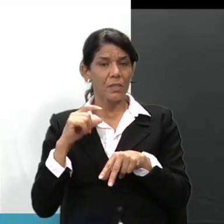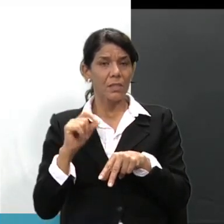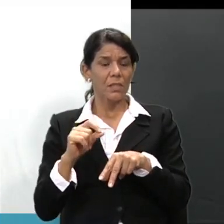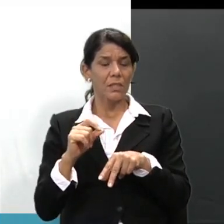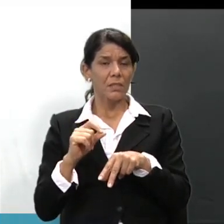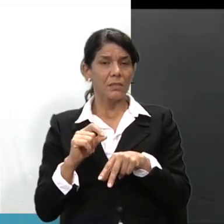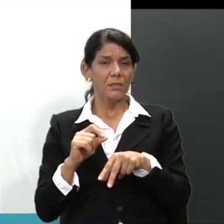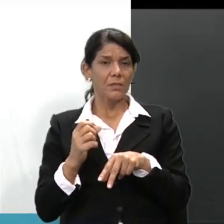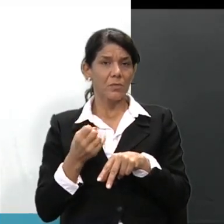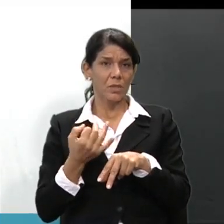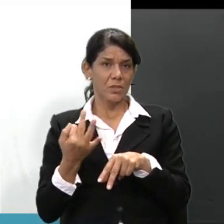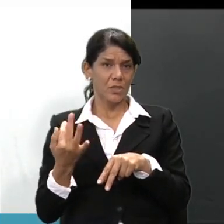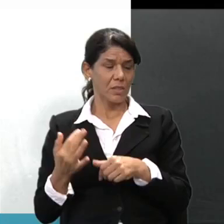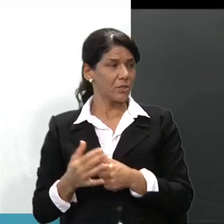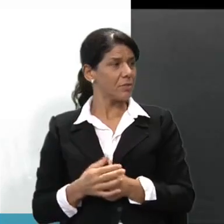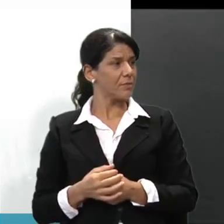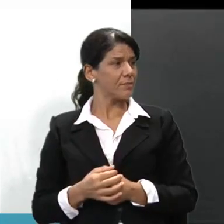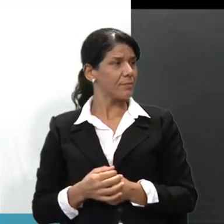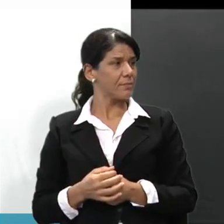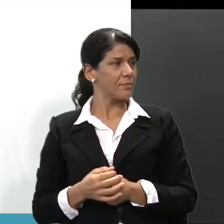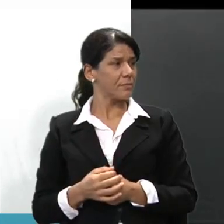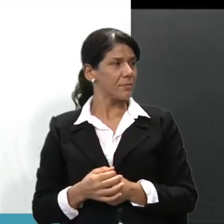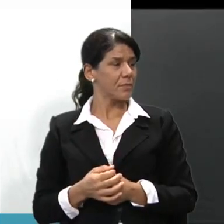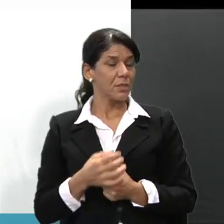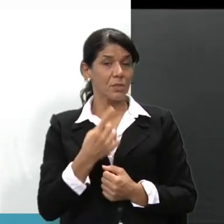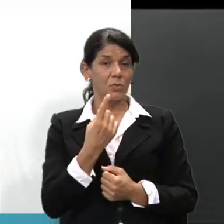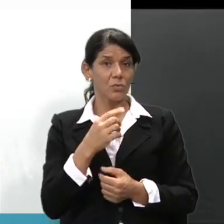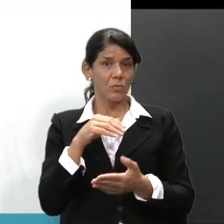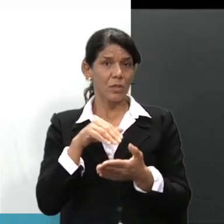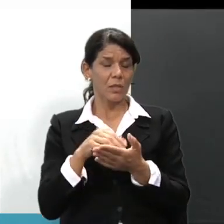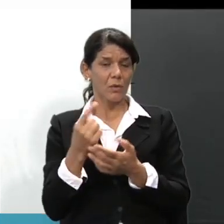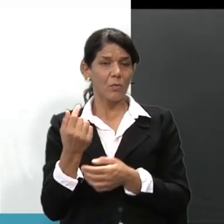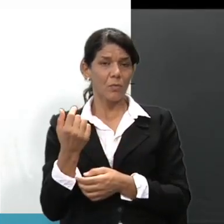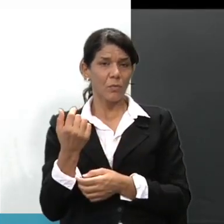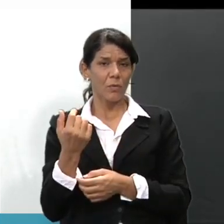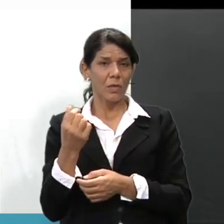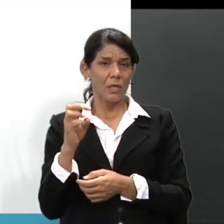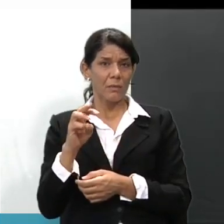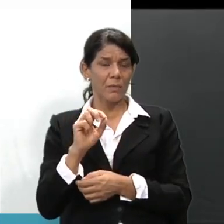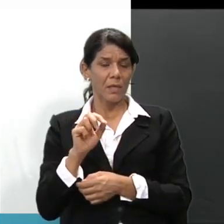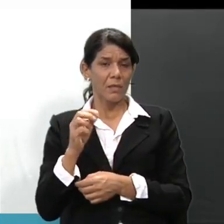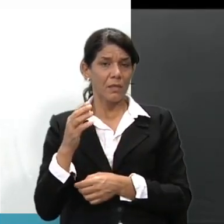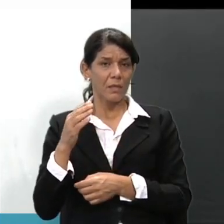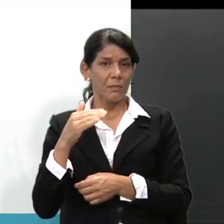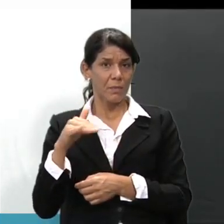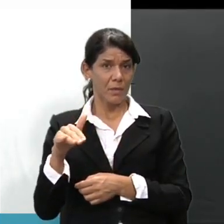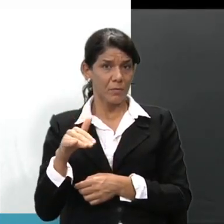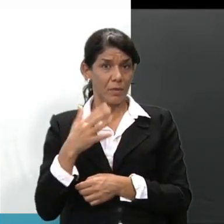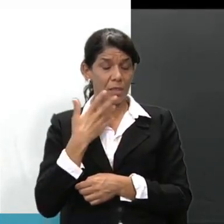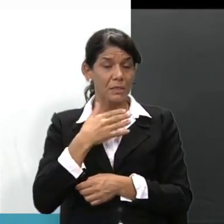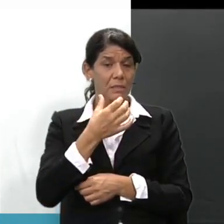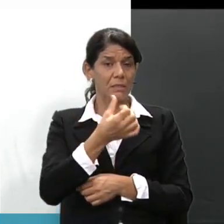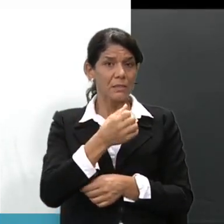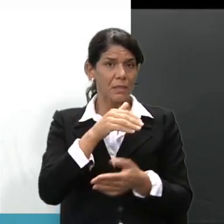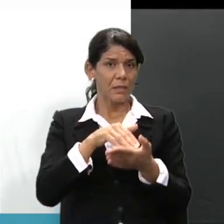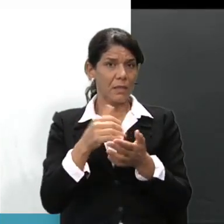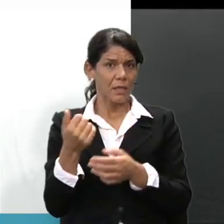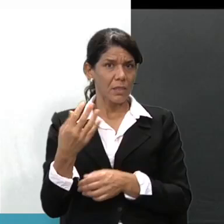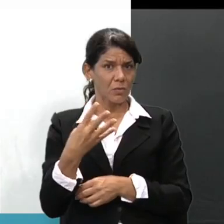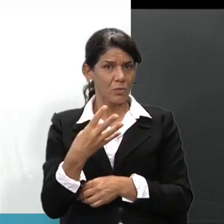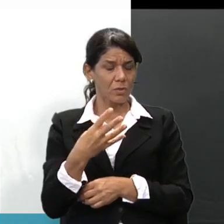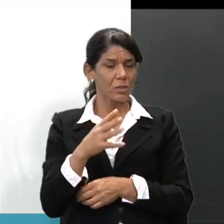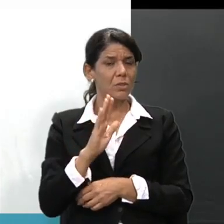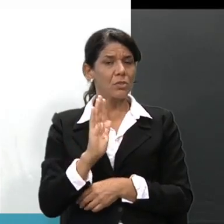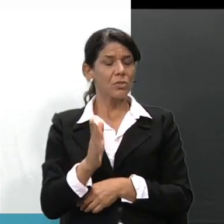esses valores, tá? De 1 a 1 ml e meio. Crianças de 6 a 14 anos, nós